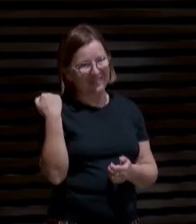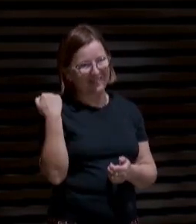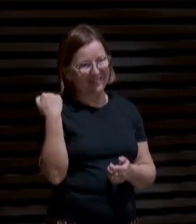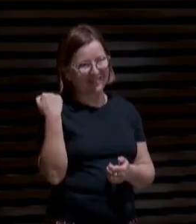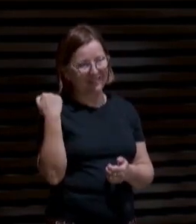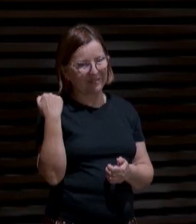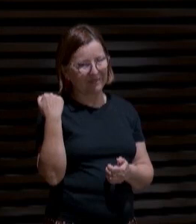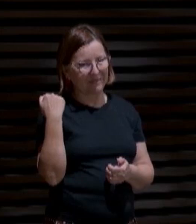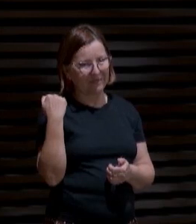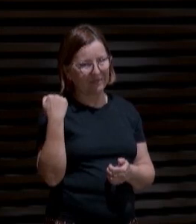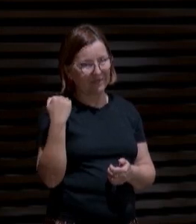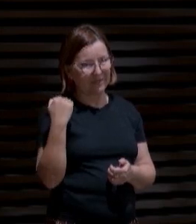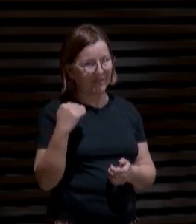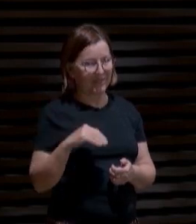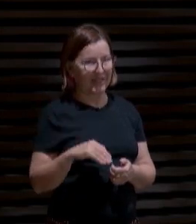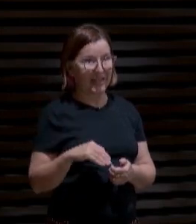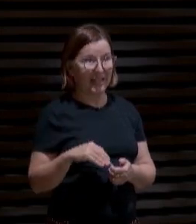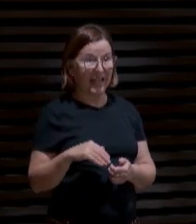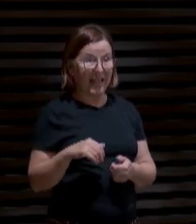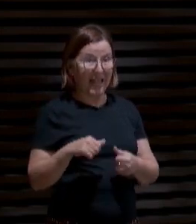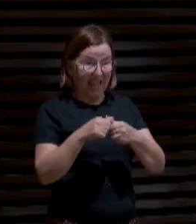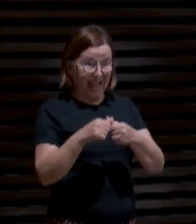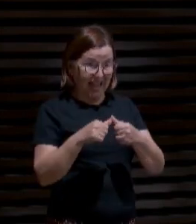Esse batismo aqui não tem água não, meu irmão.